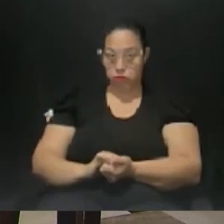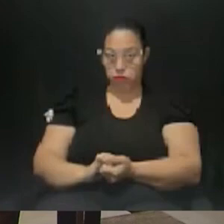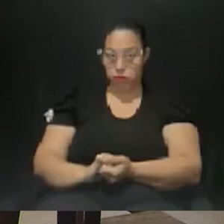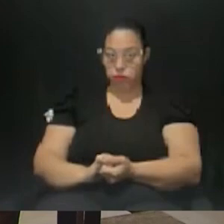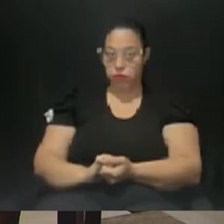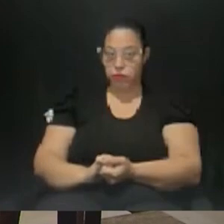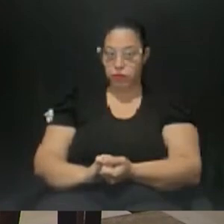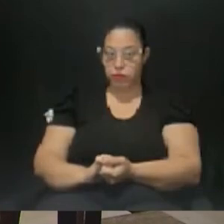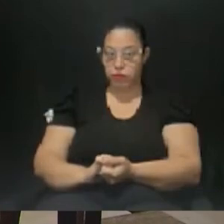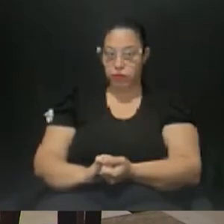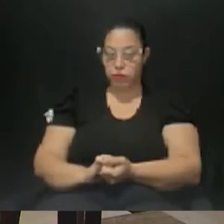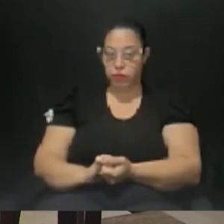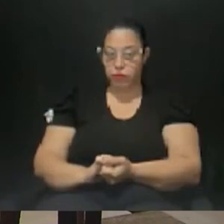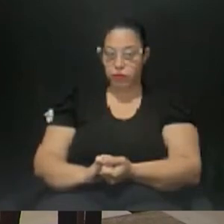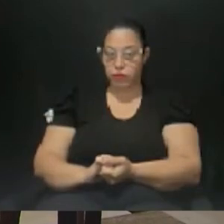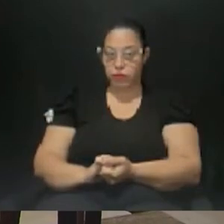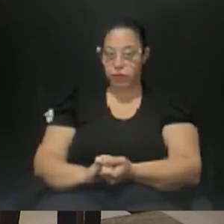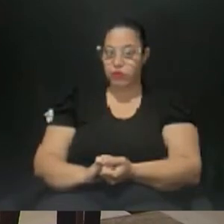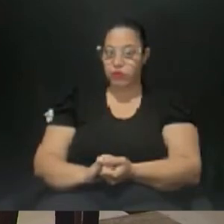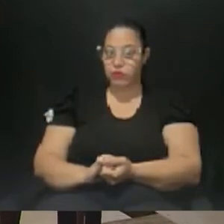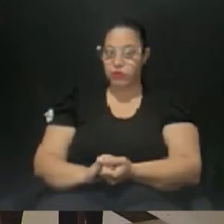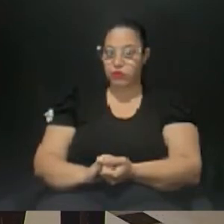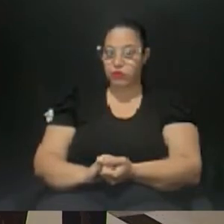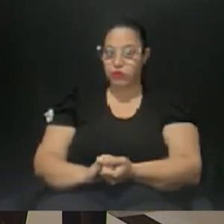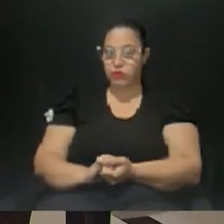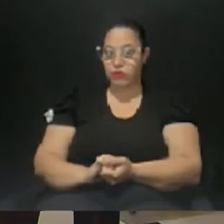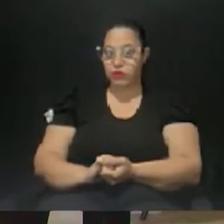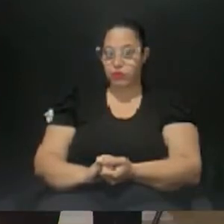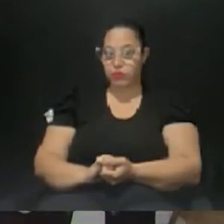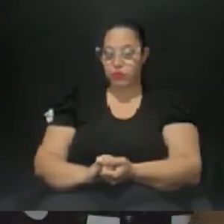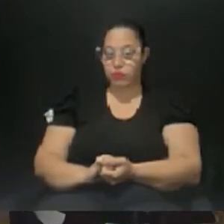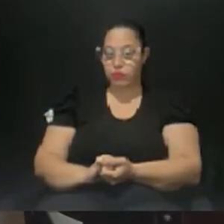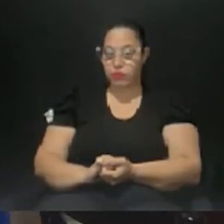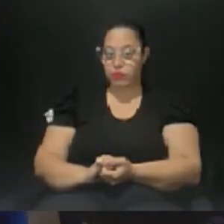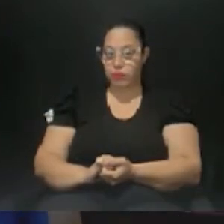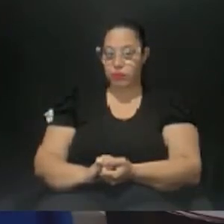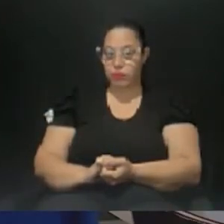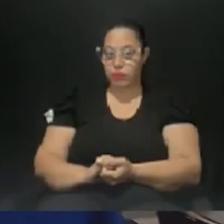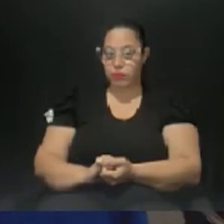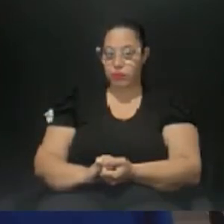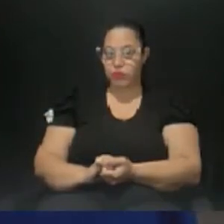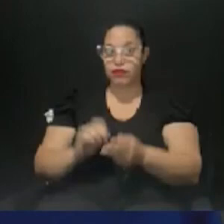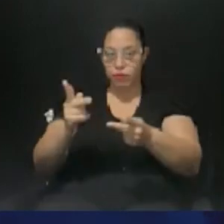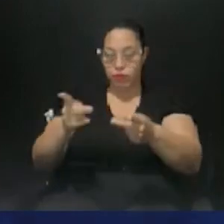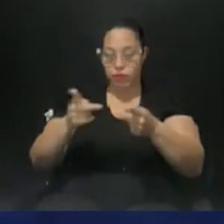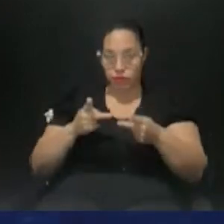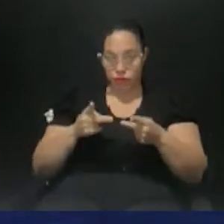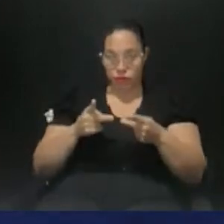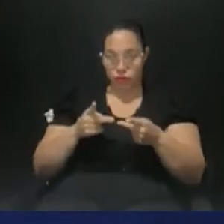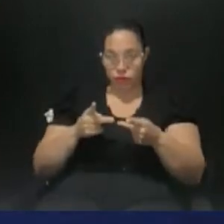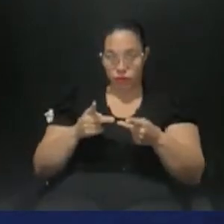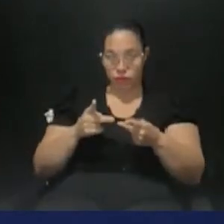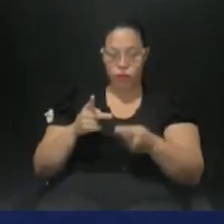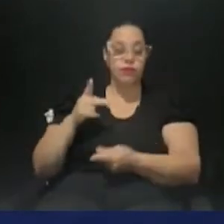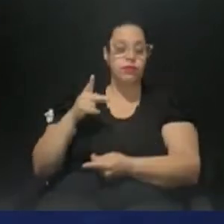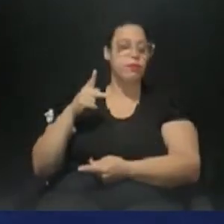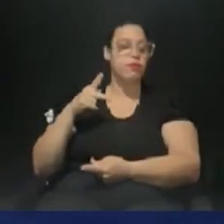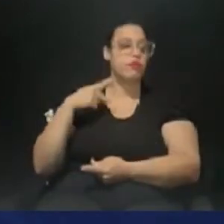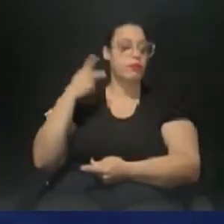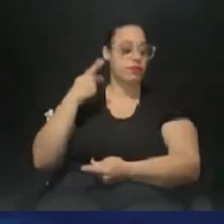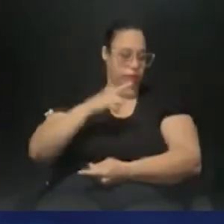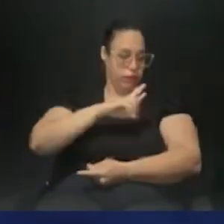Passamos a palavra agora, então, ao presidente Luiz Rossini para suas considerações finais e para declarar encerrada esta reunião